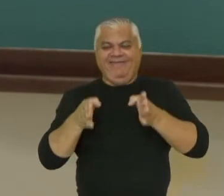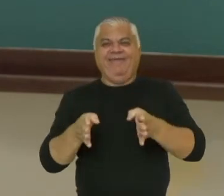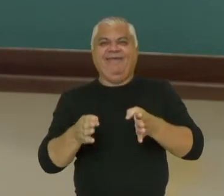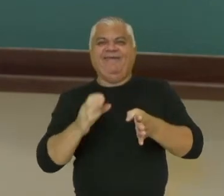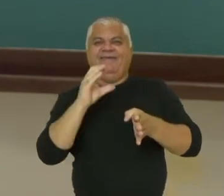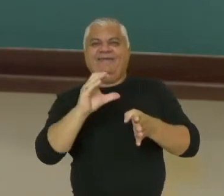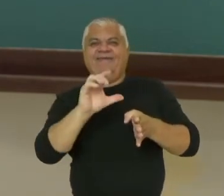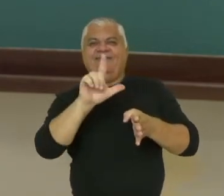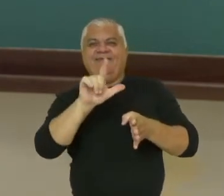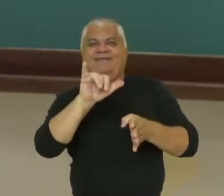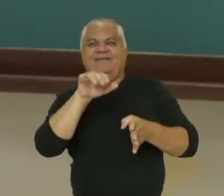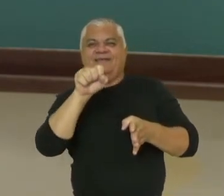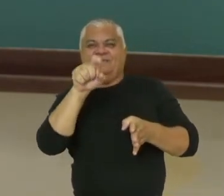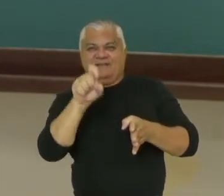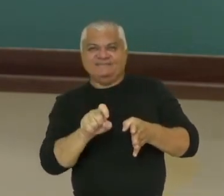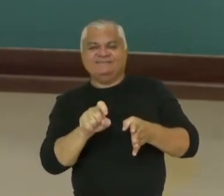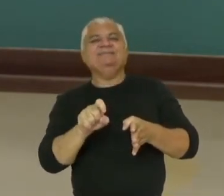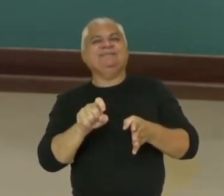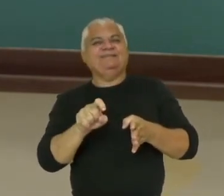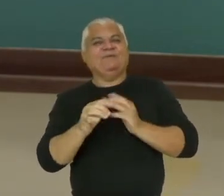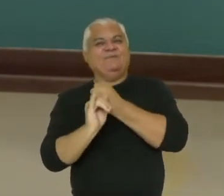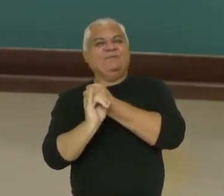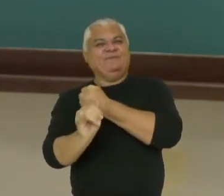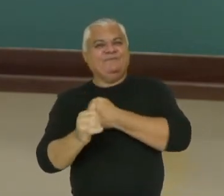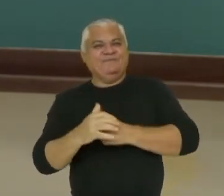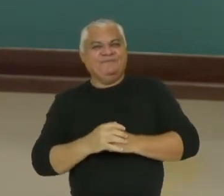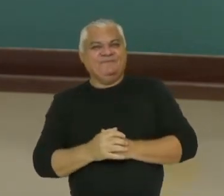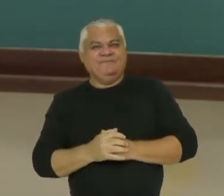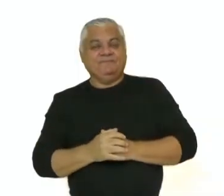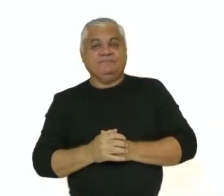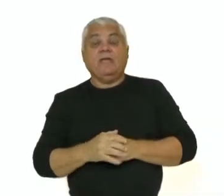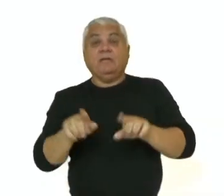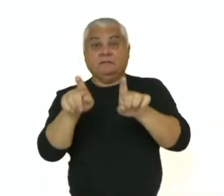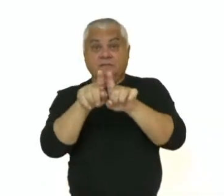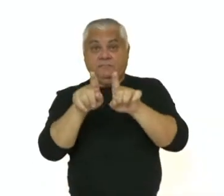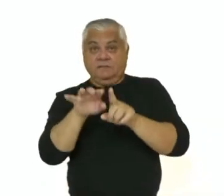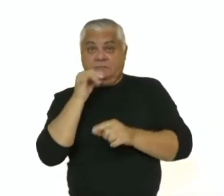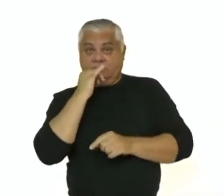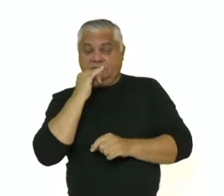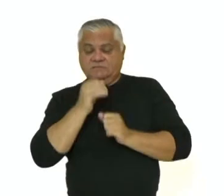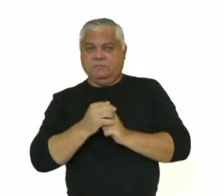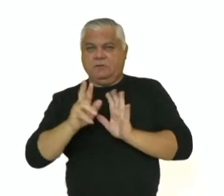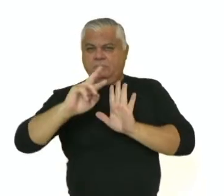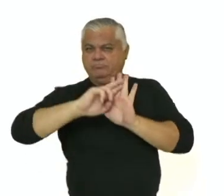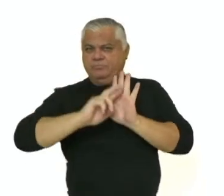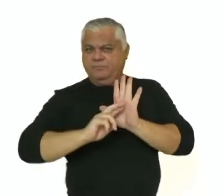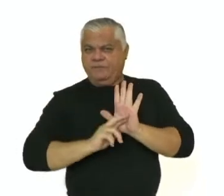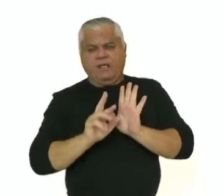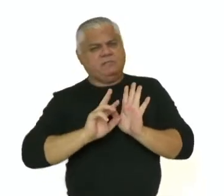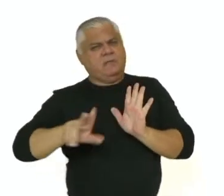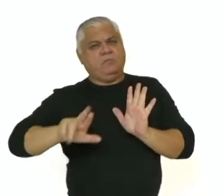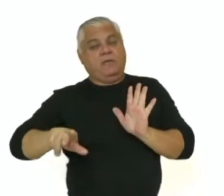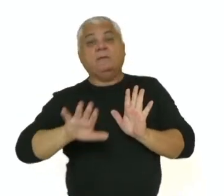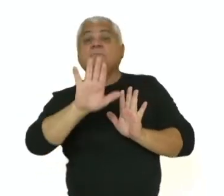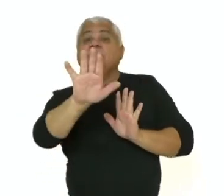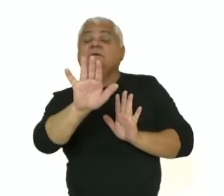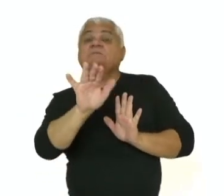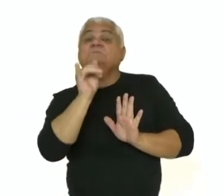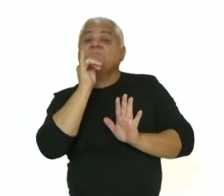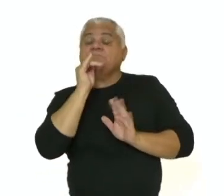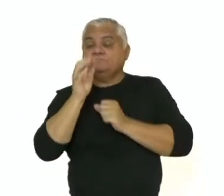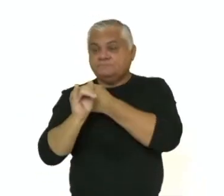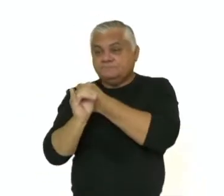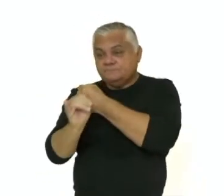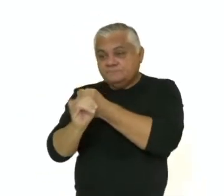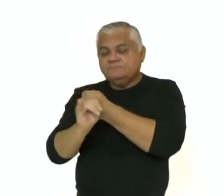momento que é o clímax de um conto. Além disso, embora não seja uma regra comum, o conto